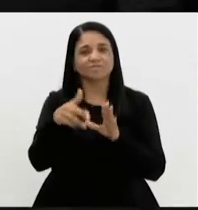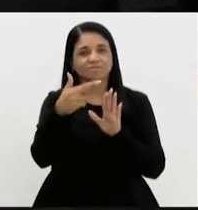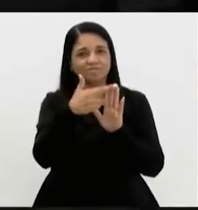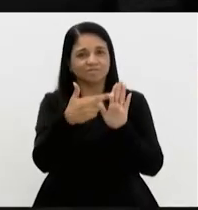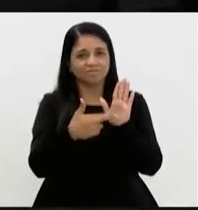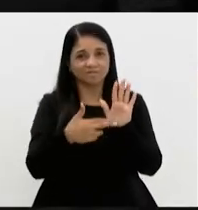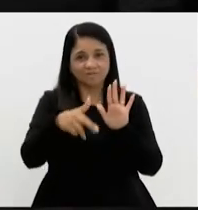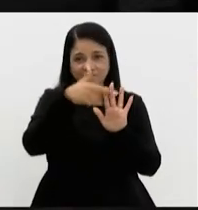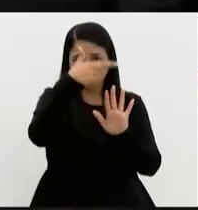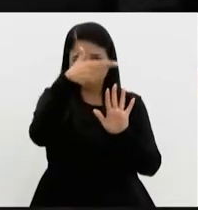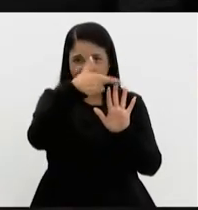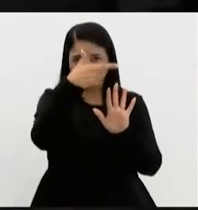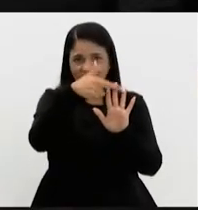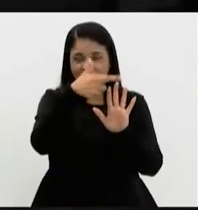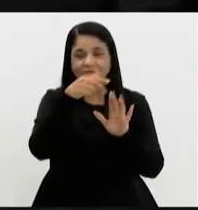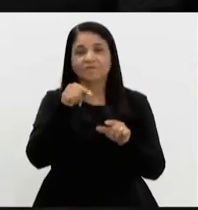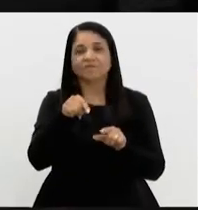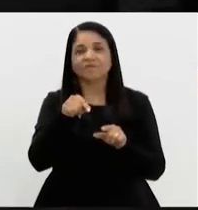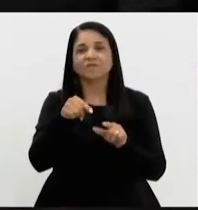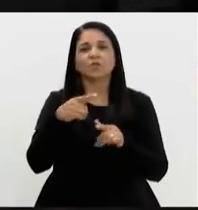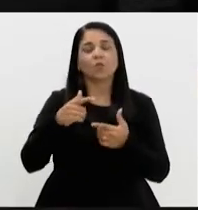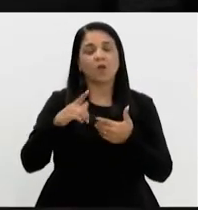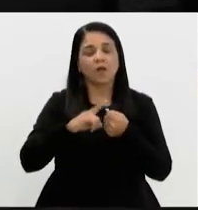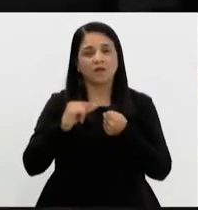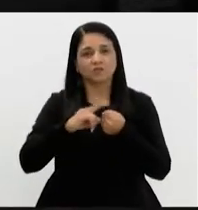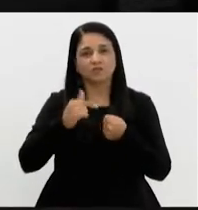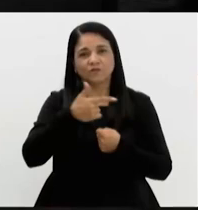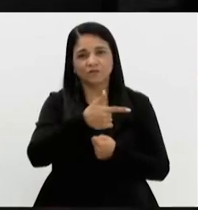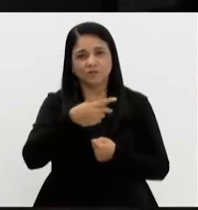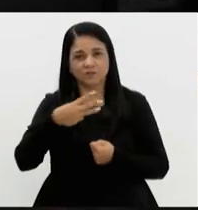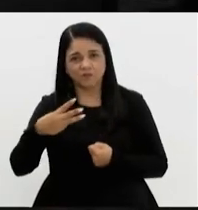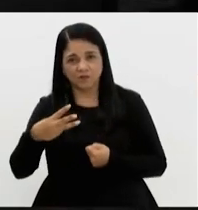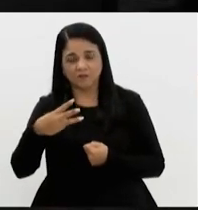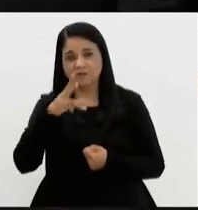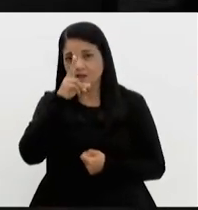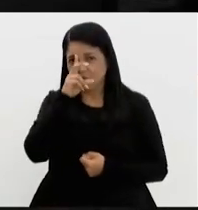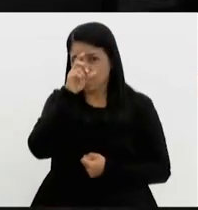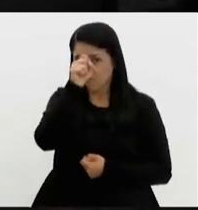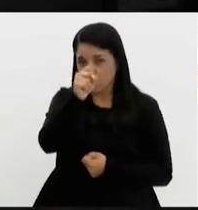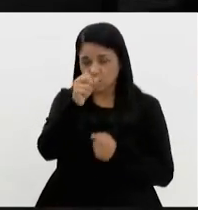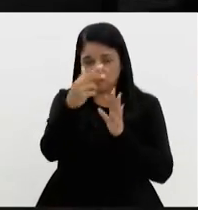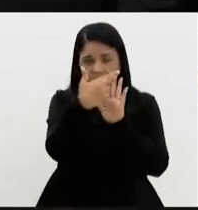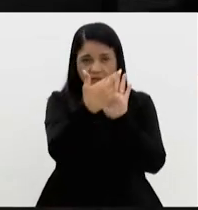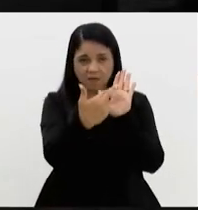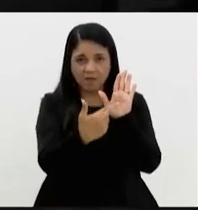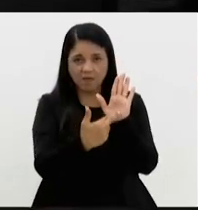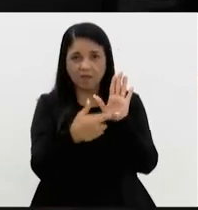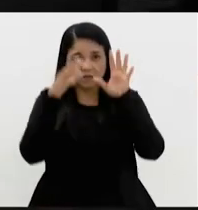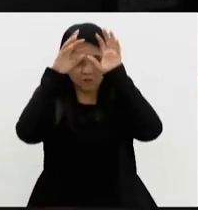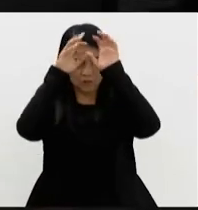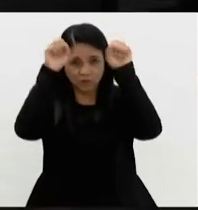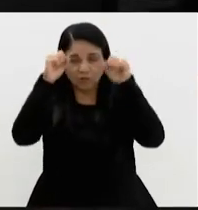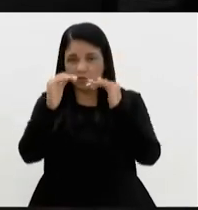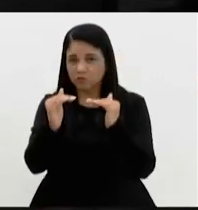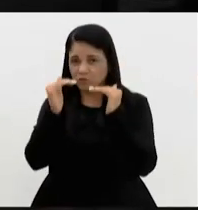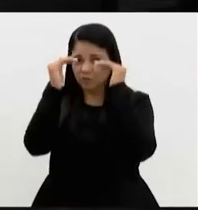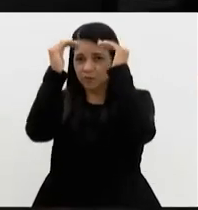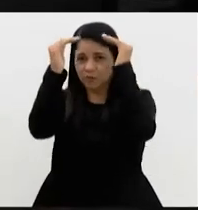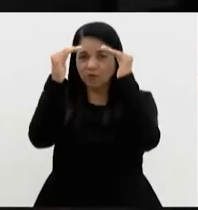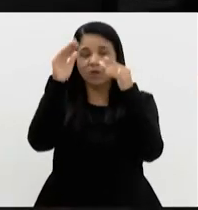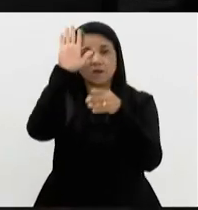que retrata ali o que tá no artigo 23 do código eleitoral a força normativa do Tribunal Superior Eleitoral